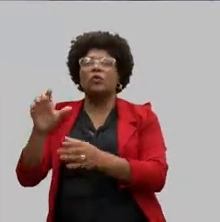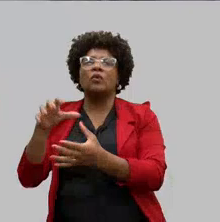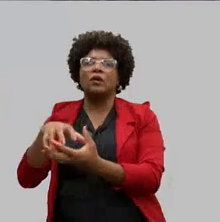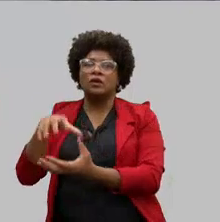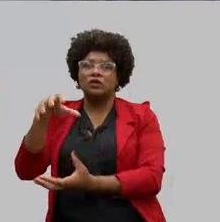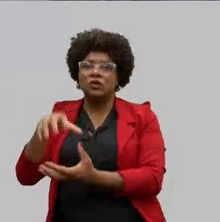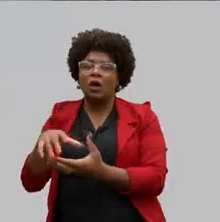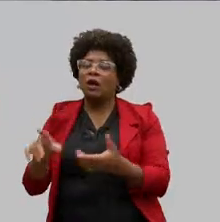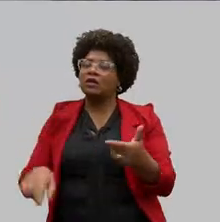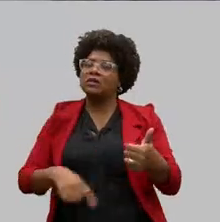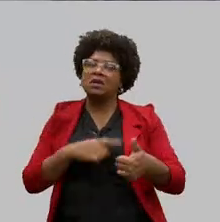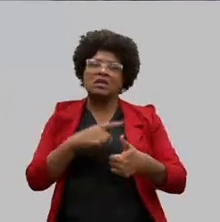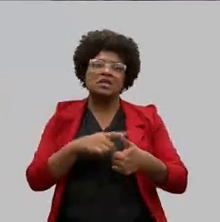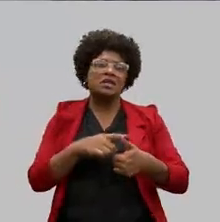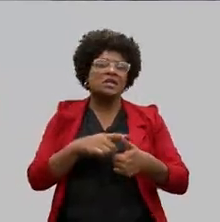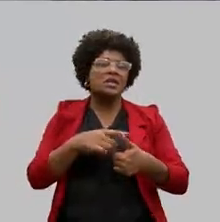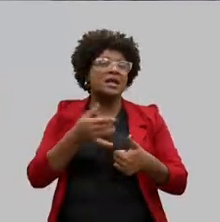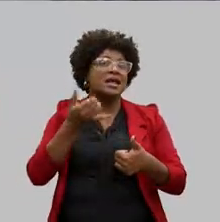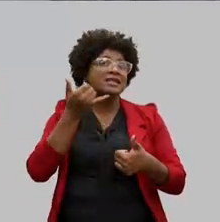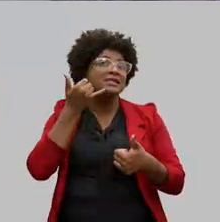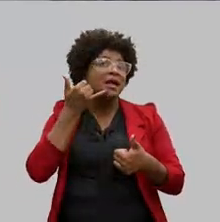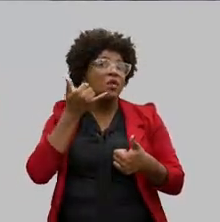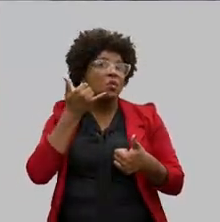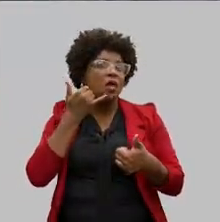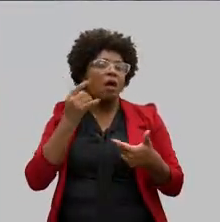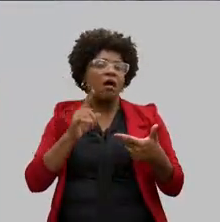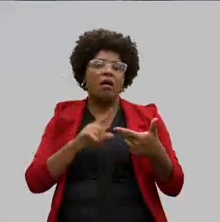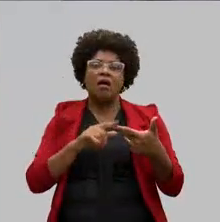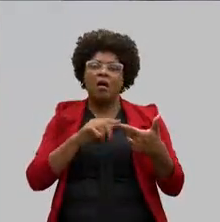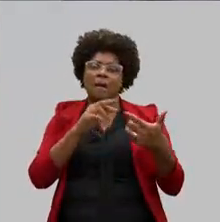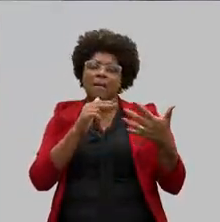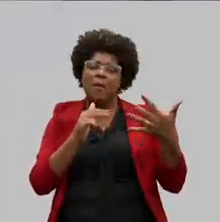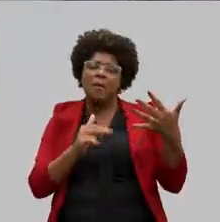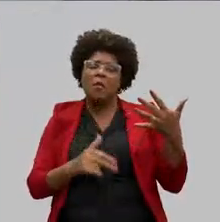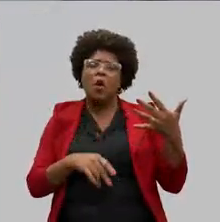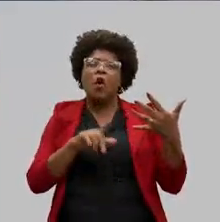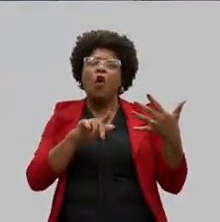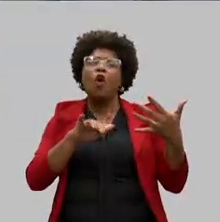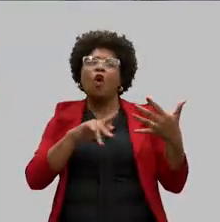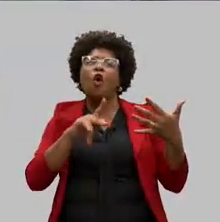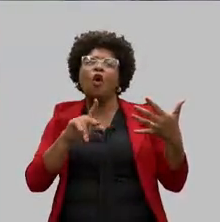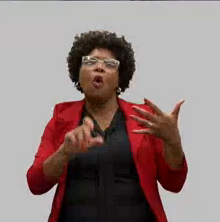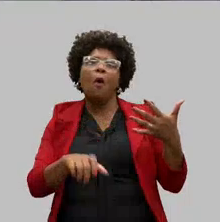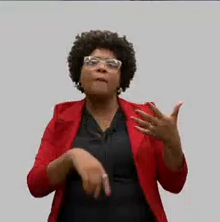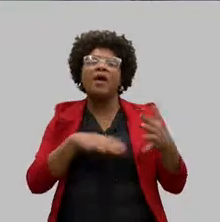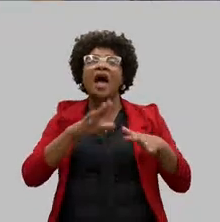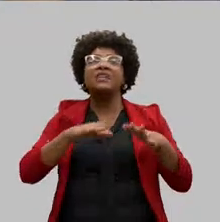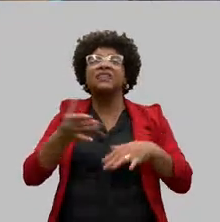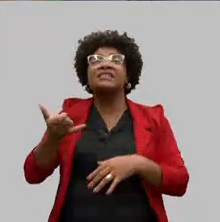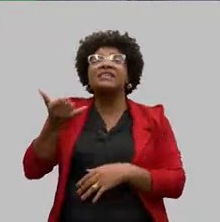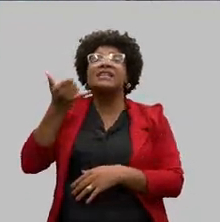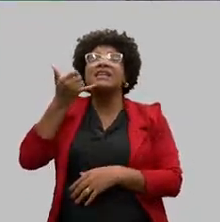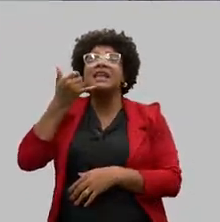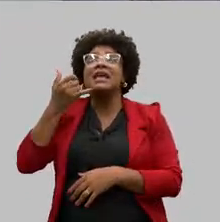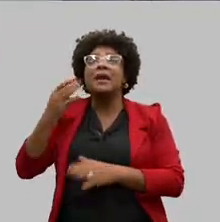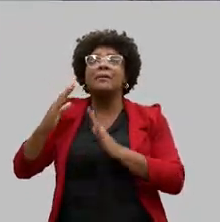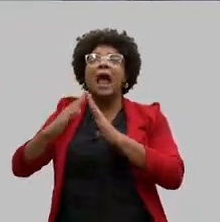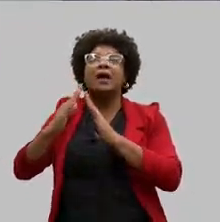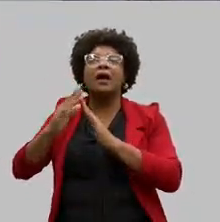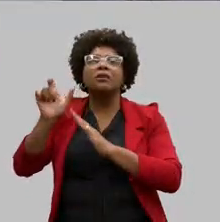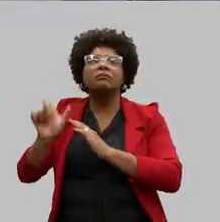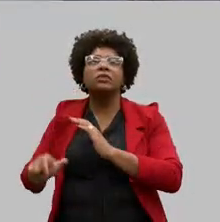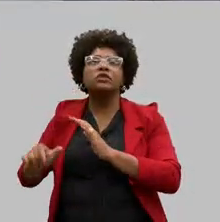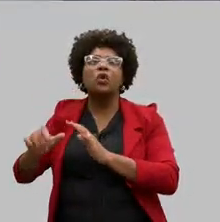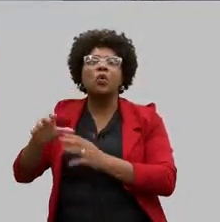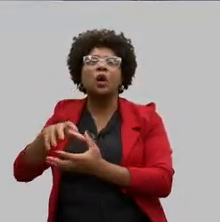de celular é tudo quanto é tipo de Golpe é trote que liga para casa que fala com o filho que pede o pix e muitas vezes a